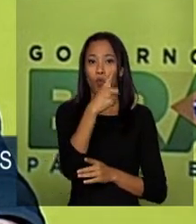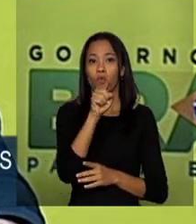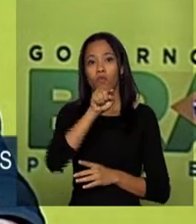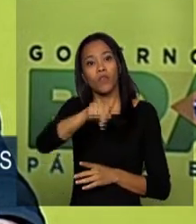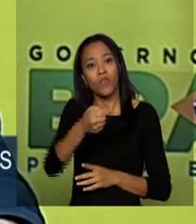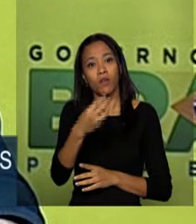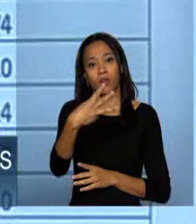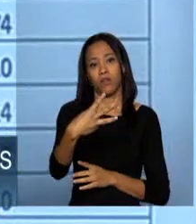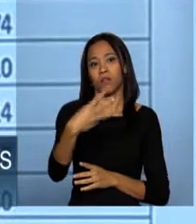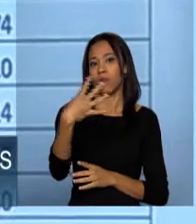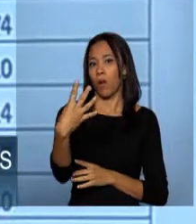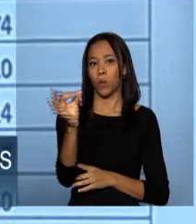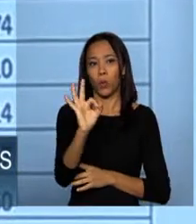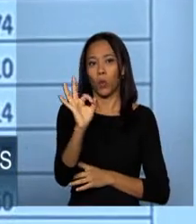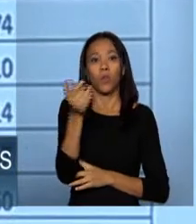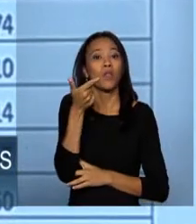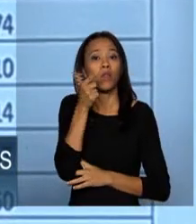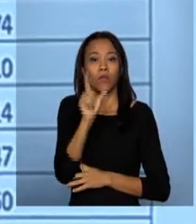1,34